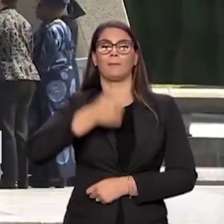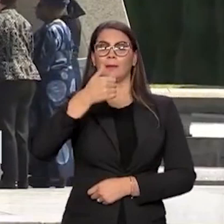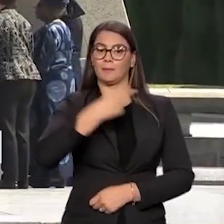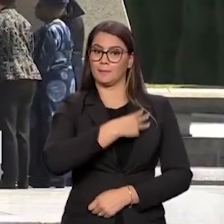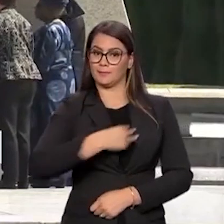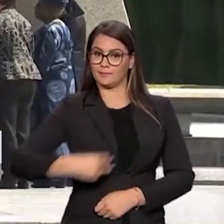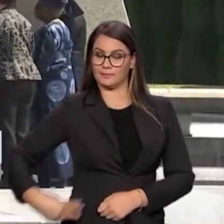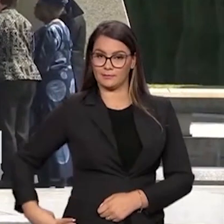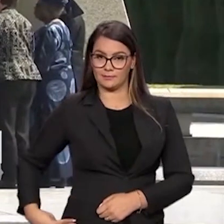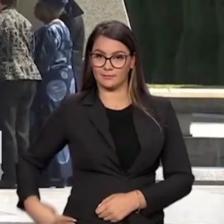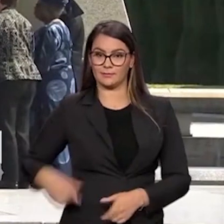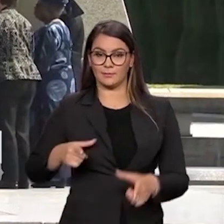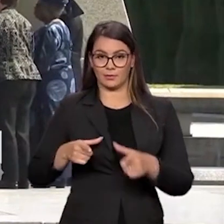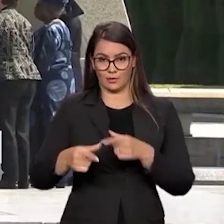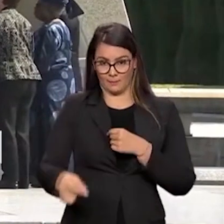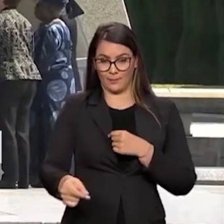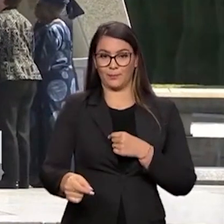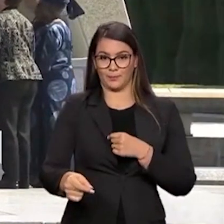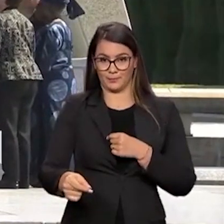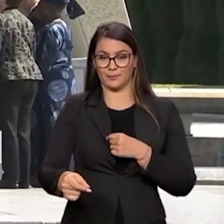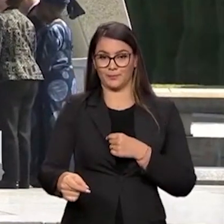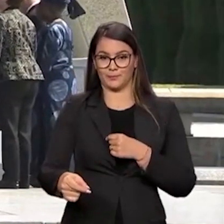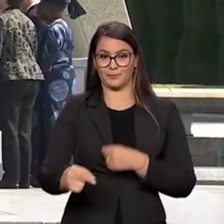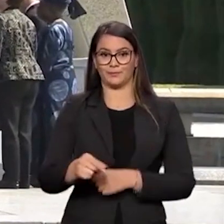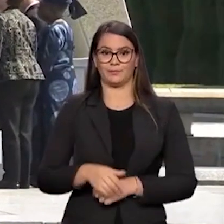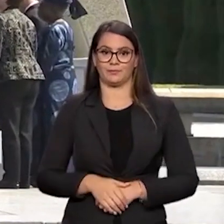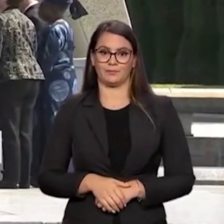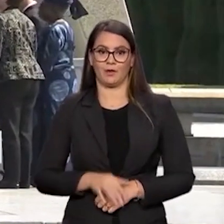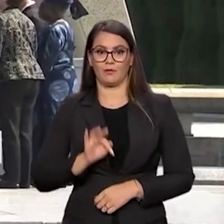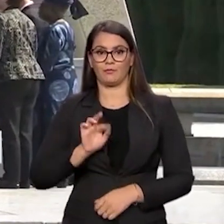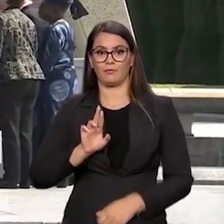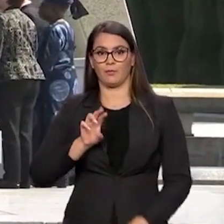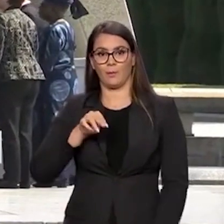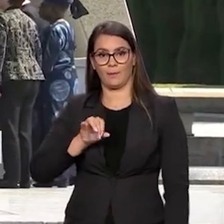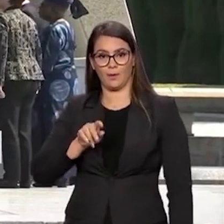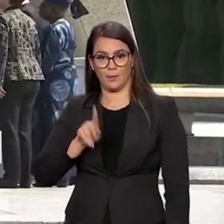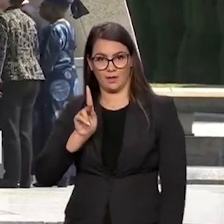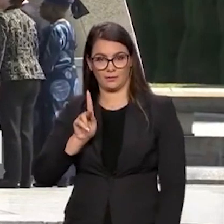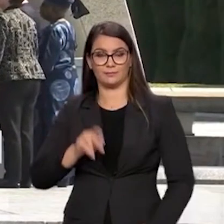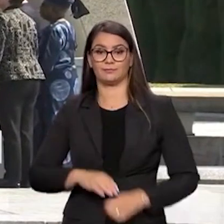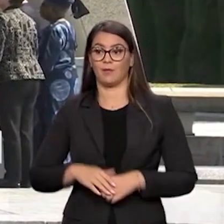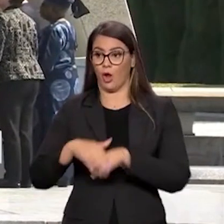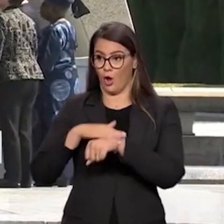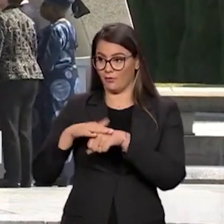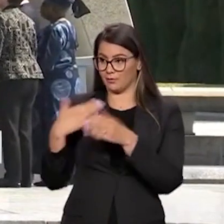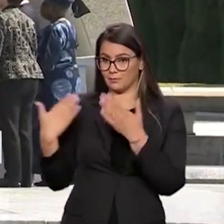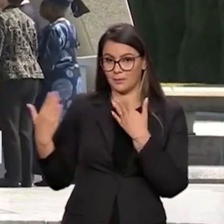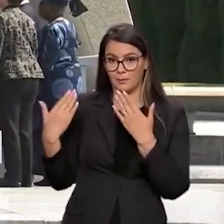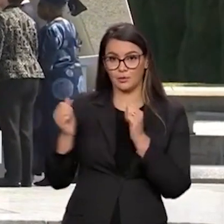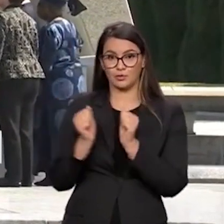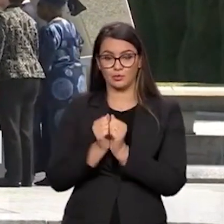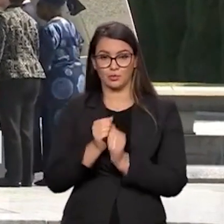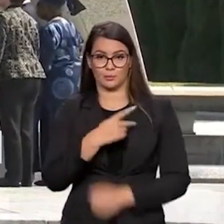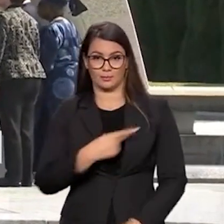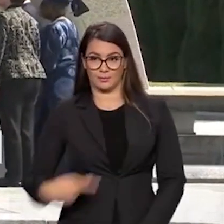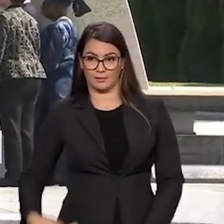primeiro-ministro do Japão, primeiro-ministro japonês Fumio Kishida. A conversa entre ele e o presidente Lula ocorreu em